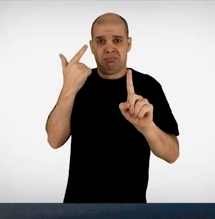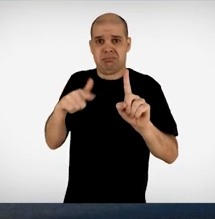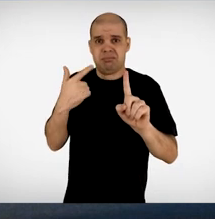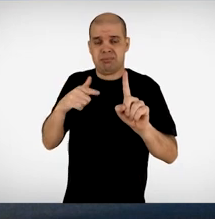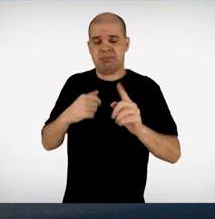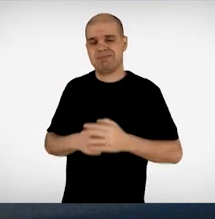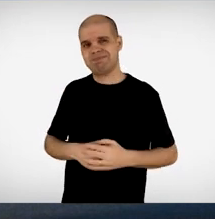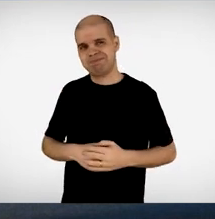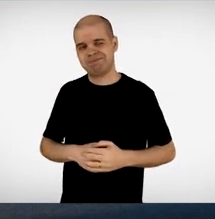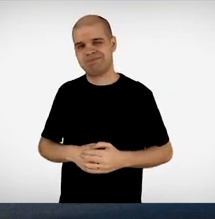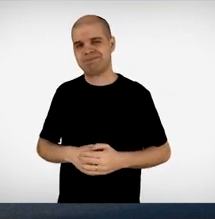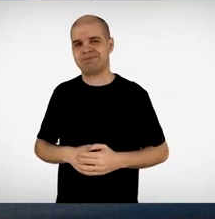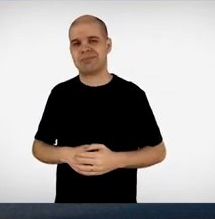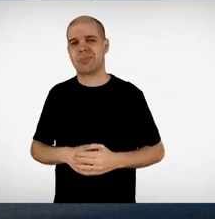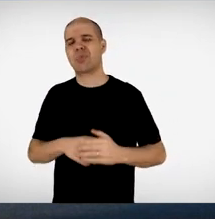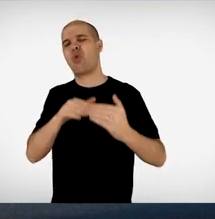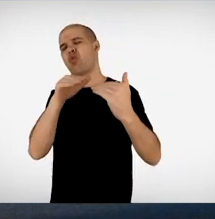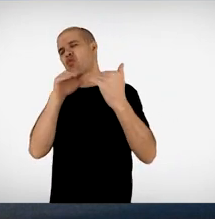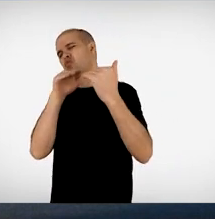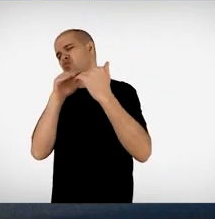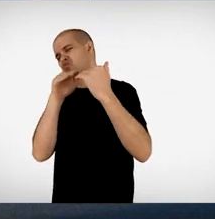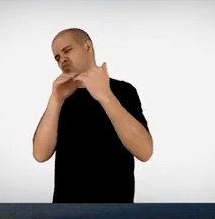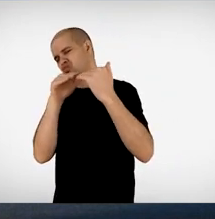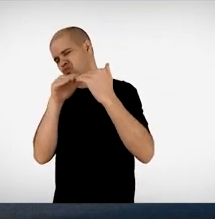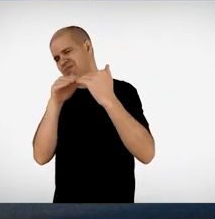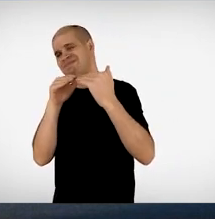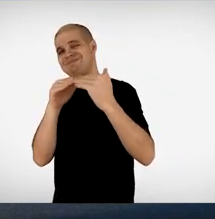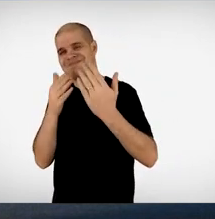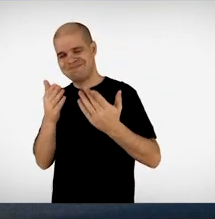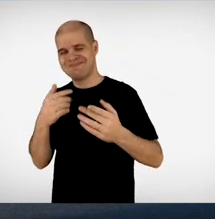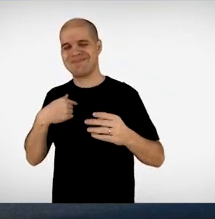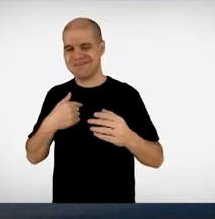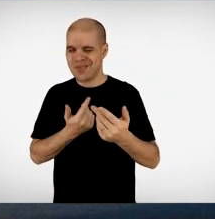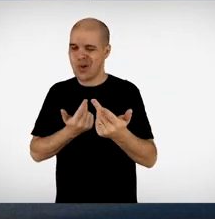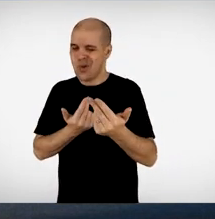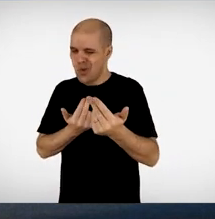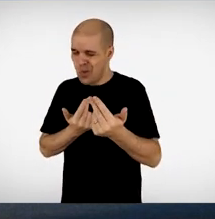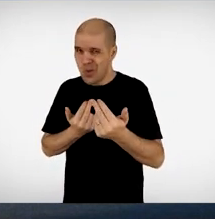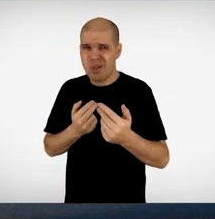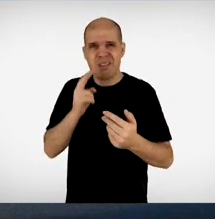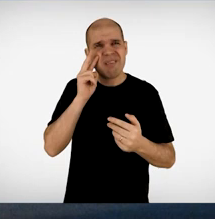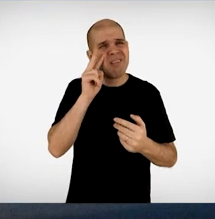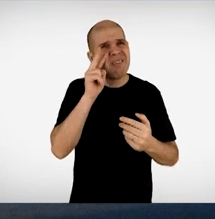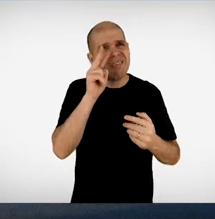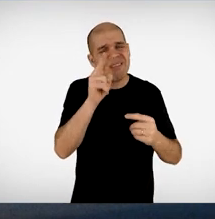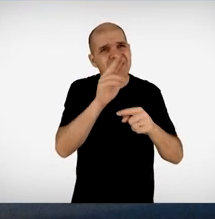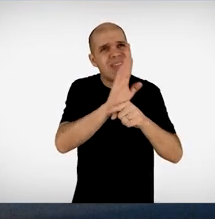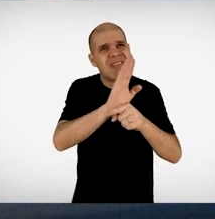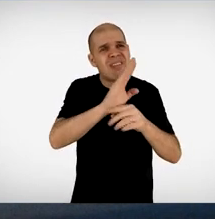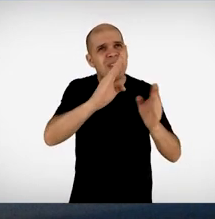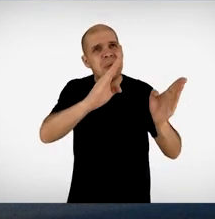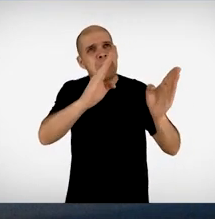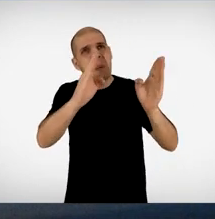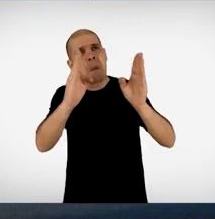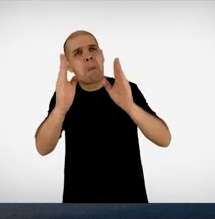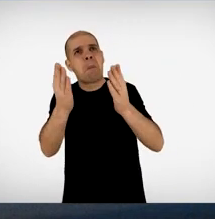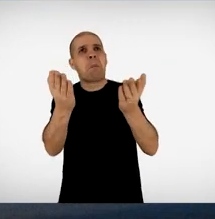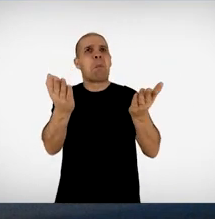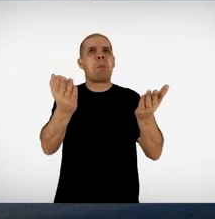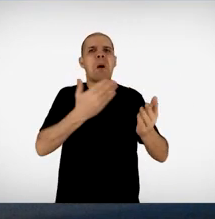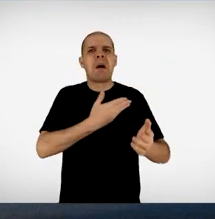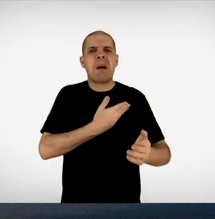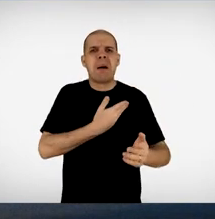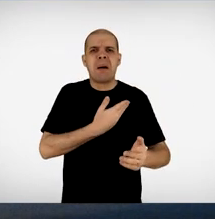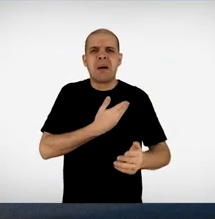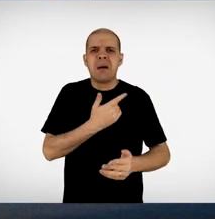Concordo. Eu também senti isso quando eu vi o filme. Ela refere a uma amiga que o negócio deu mal porque ela